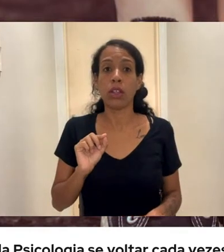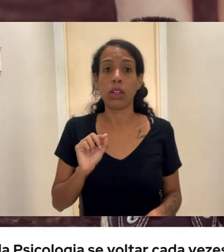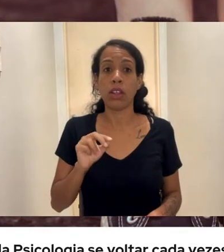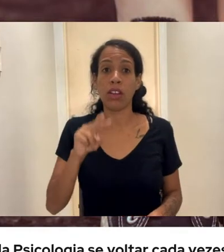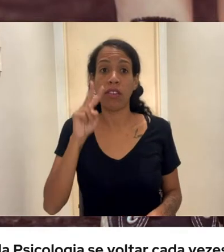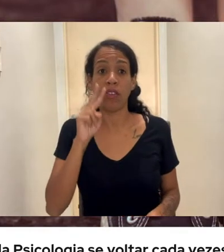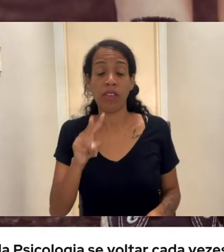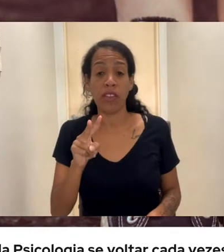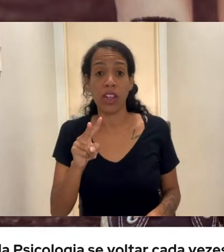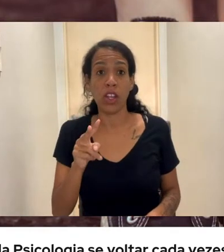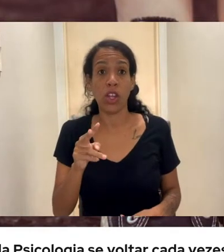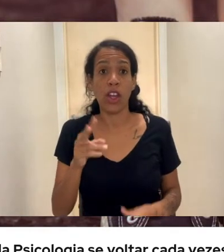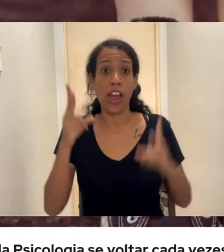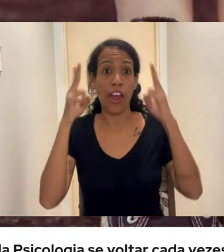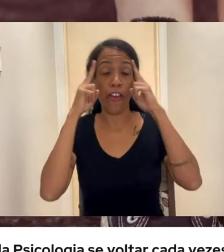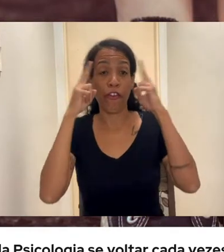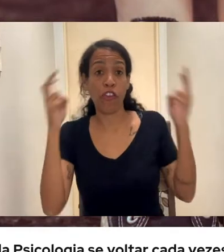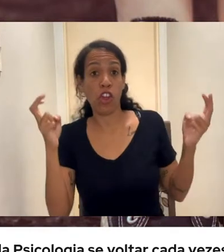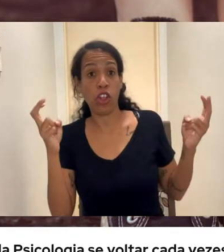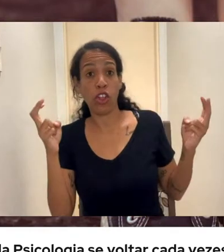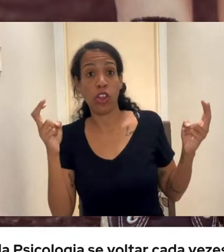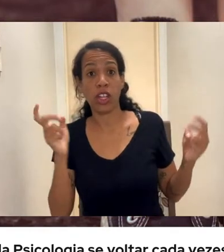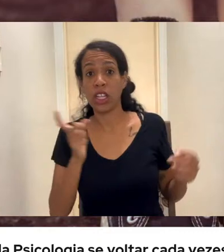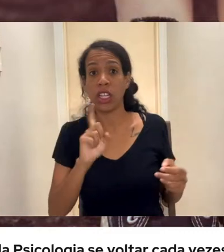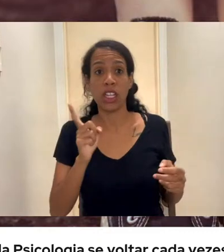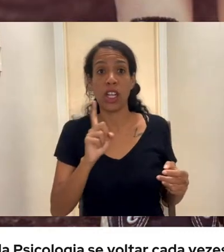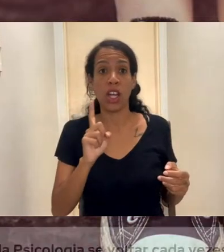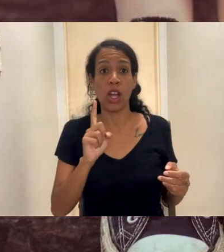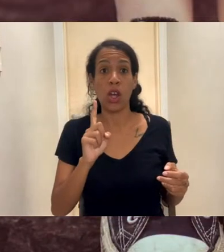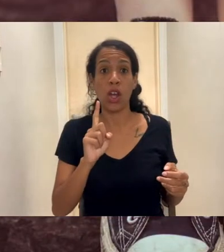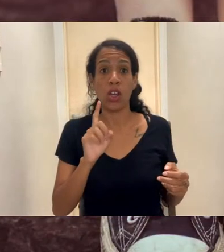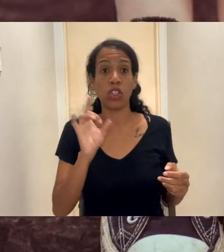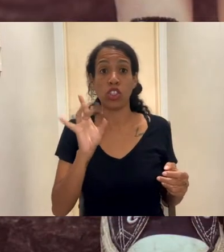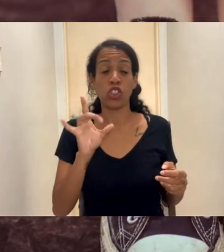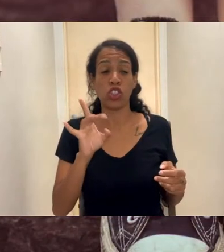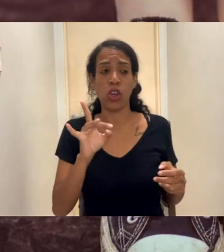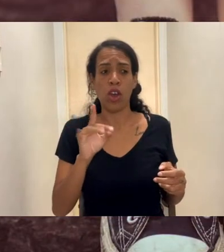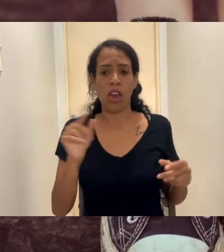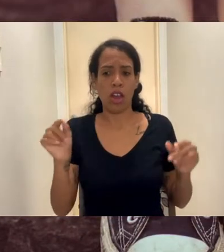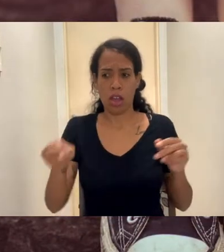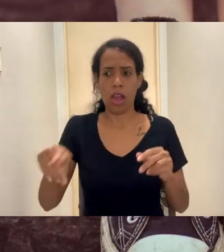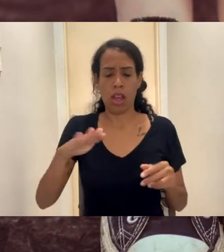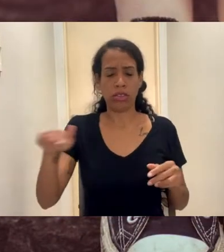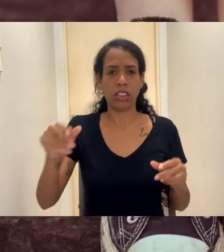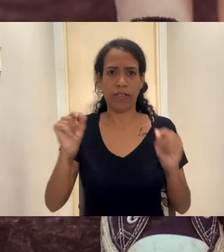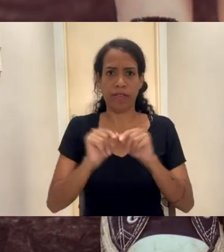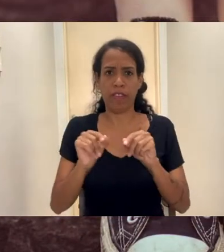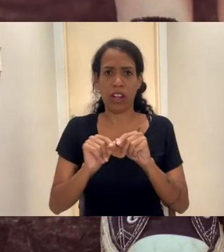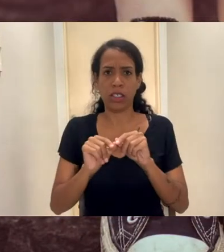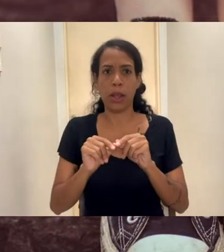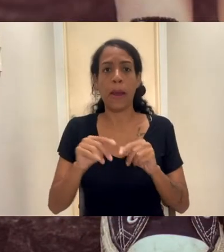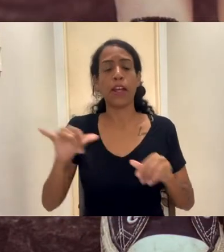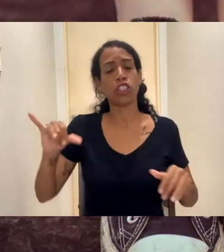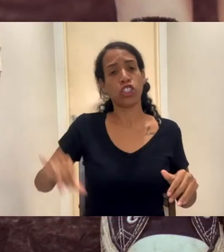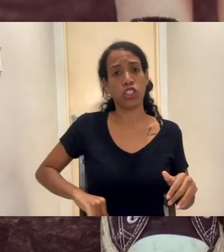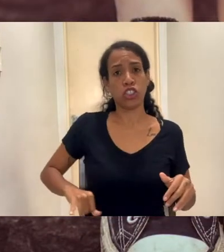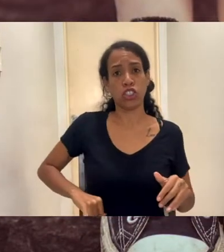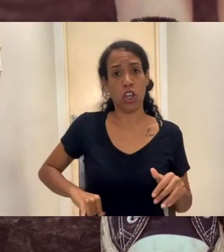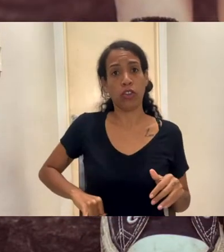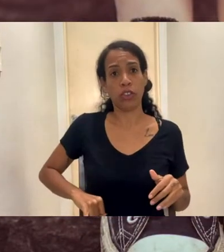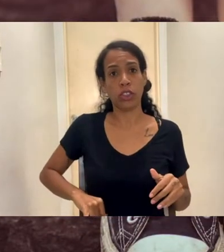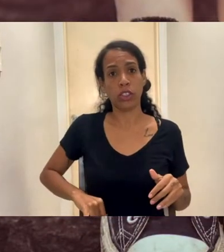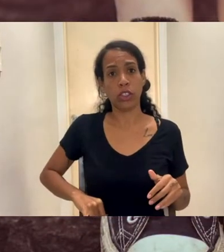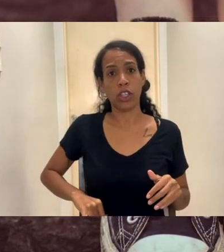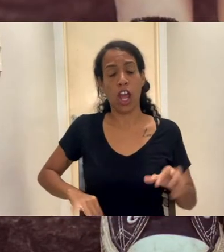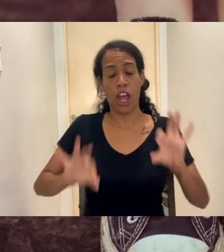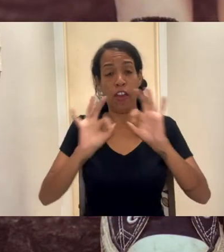a quantidade de violências, não que esses adolescentes cometem, mas que esses adolescentes sofrem, os adolescentes e